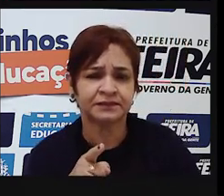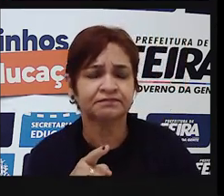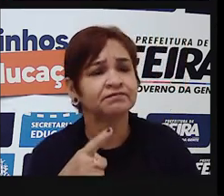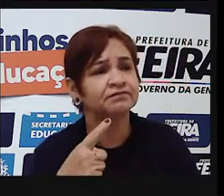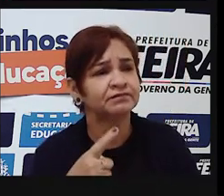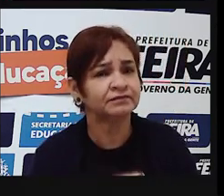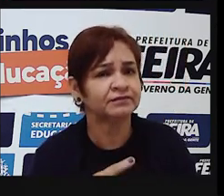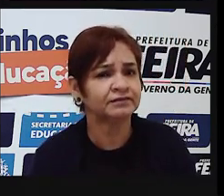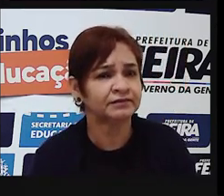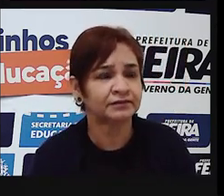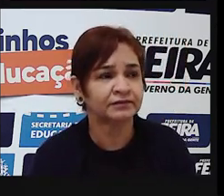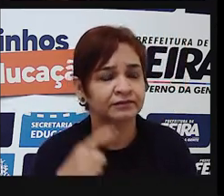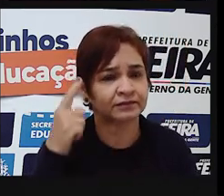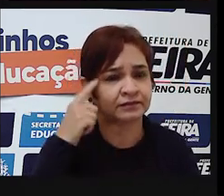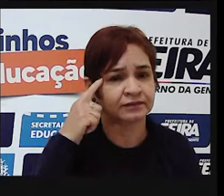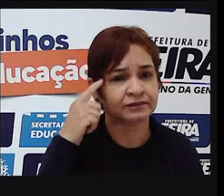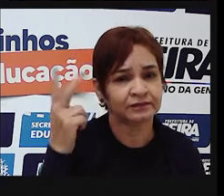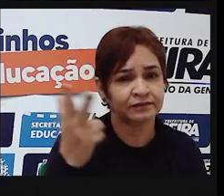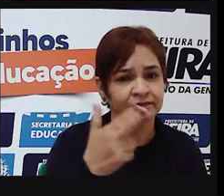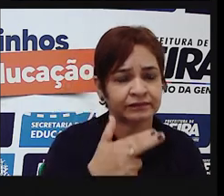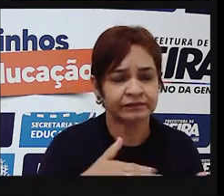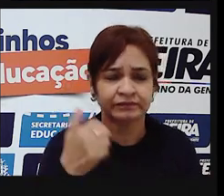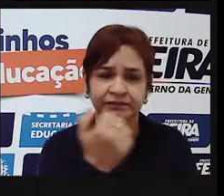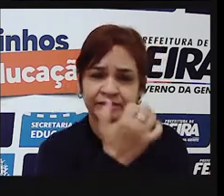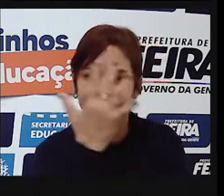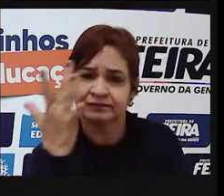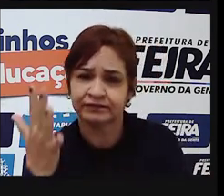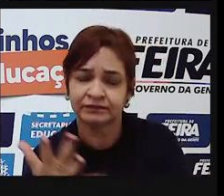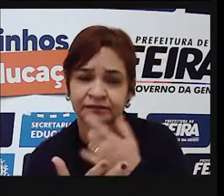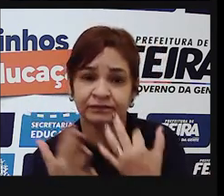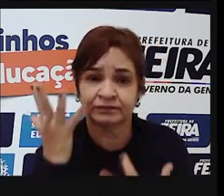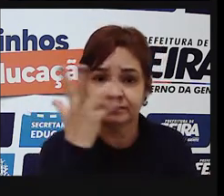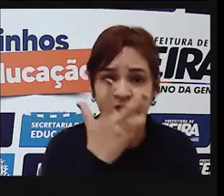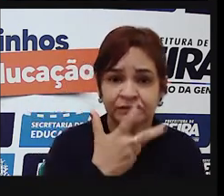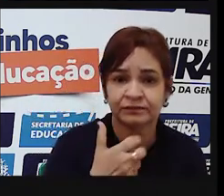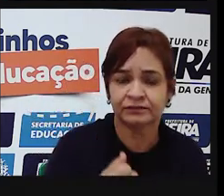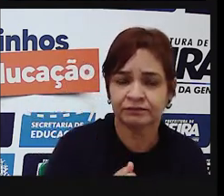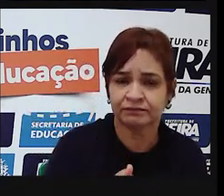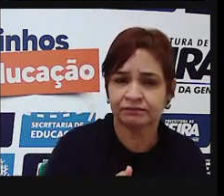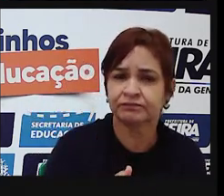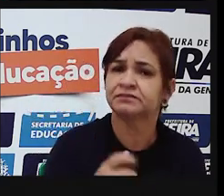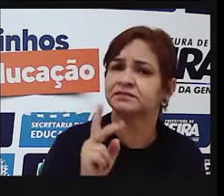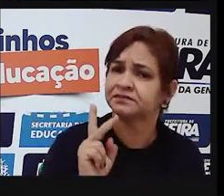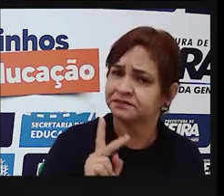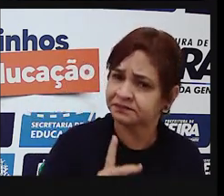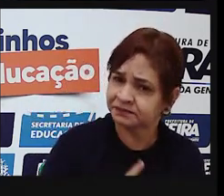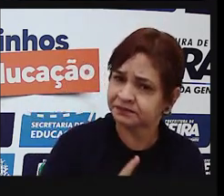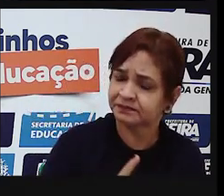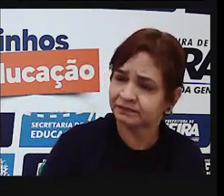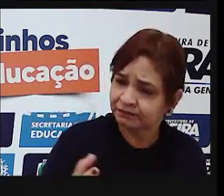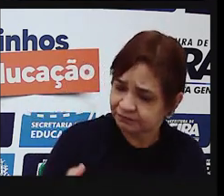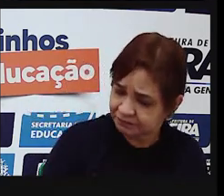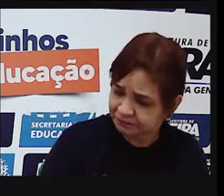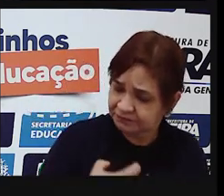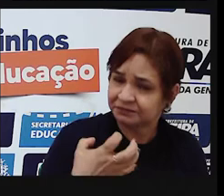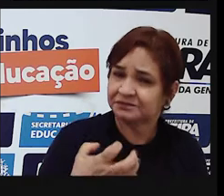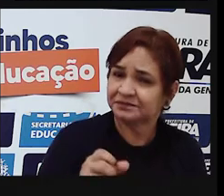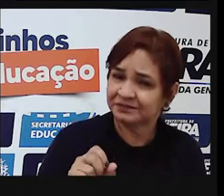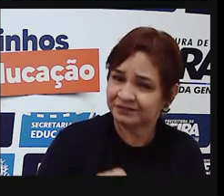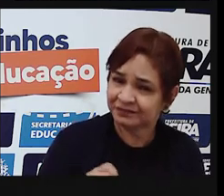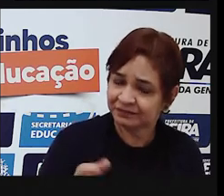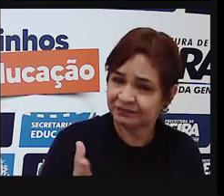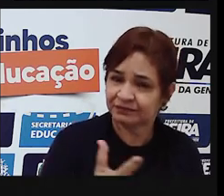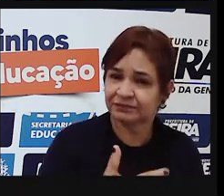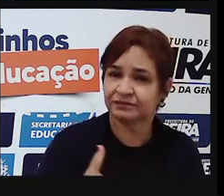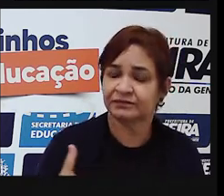isso? Será que ele achou a natureza bonita? Porque realmente a natureza nos inspira a fazer arte. É verdade